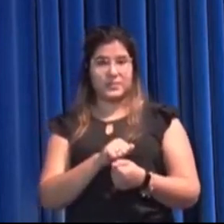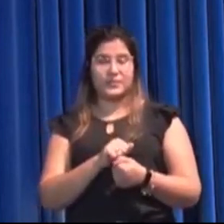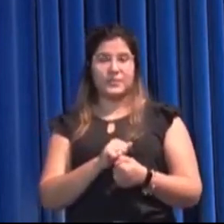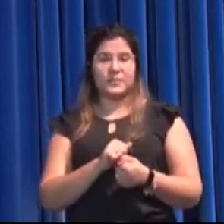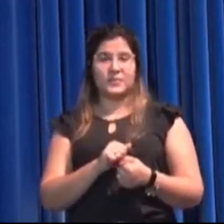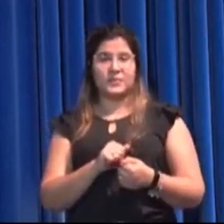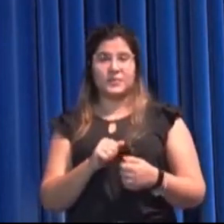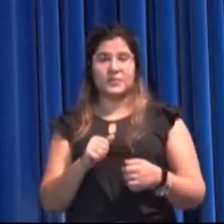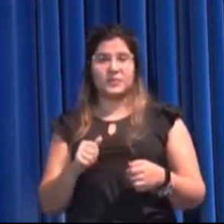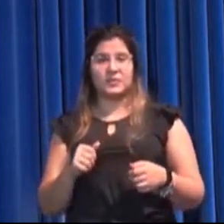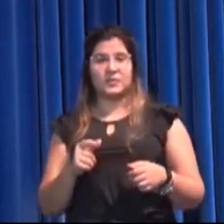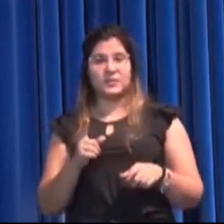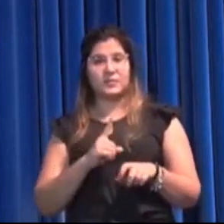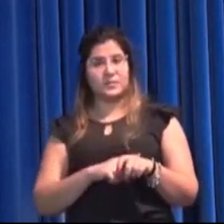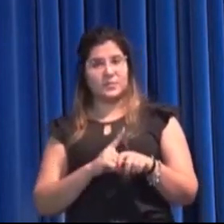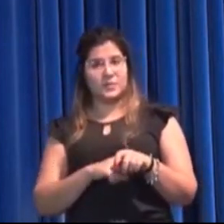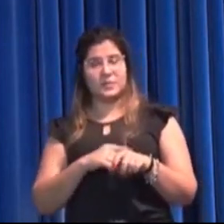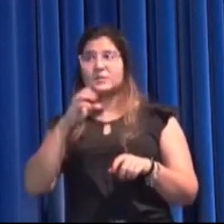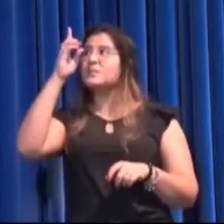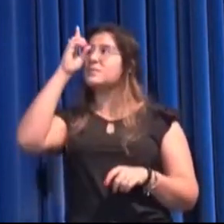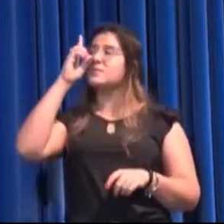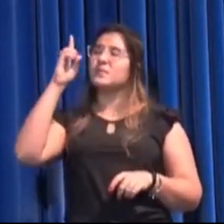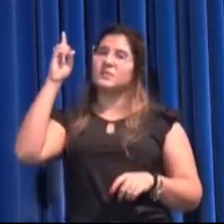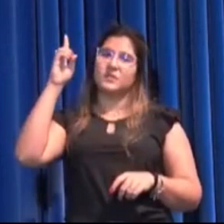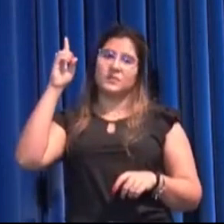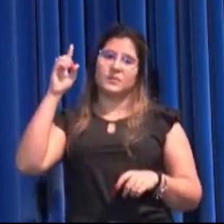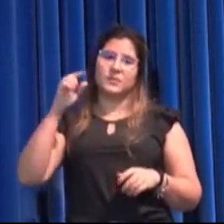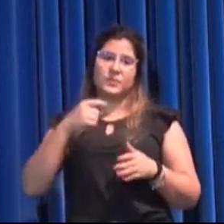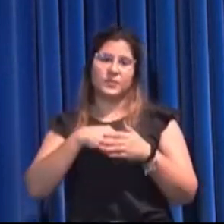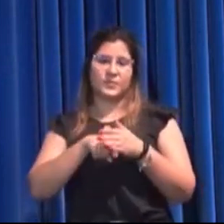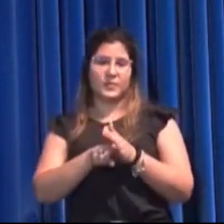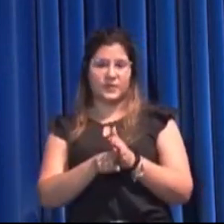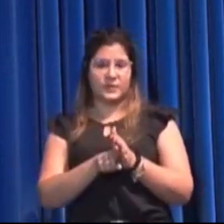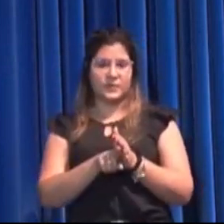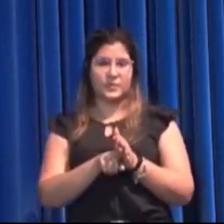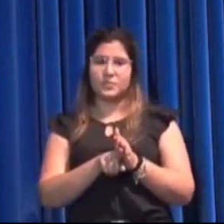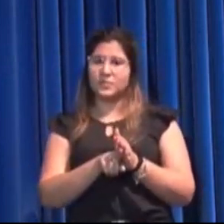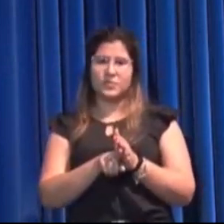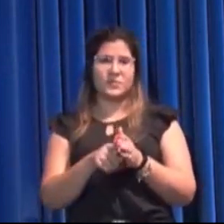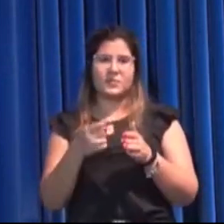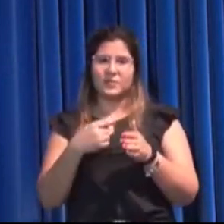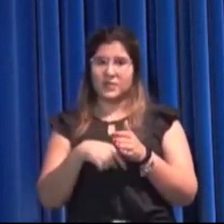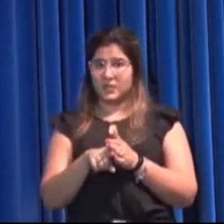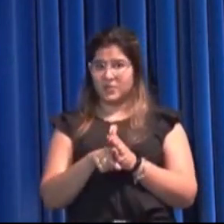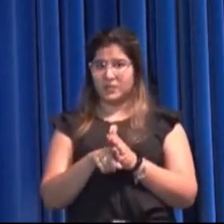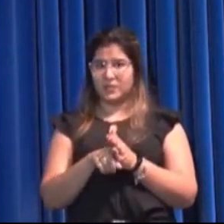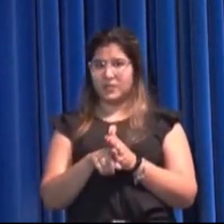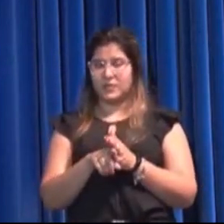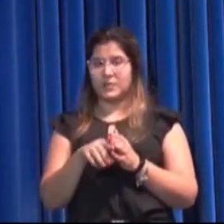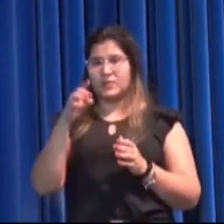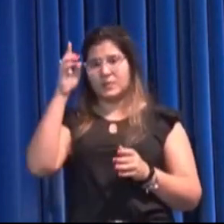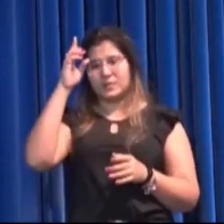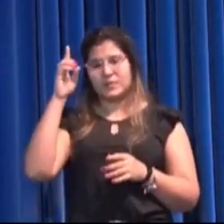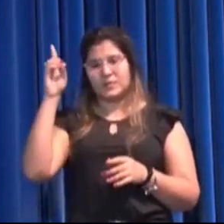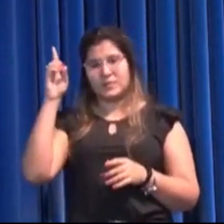Naquele momento que Deus faz essa pergunta, que na verdade não é uma pergunta, Deus faz uma...